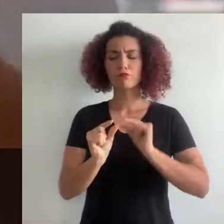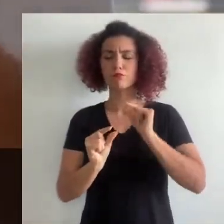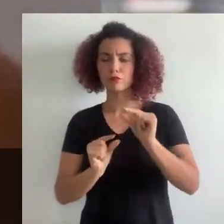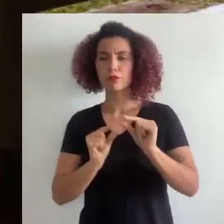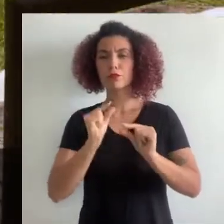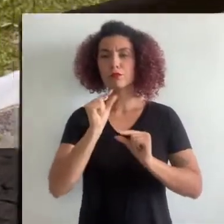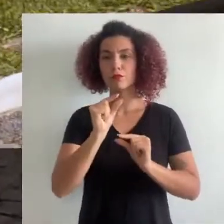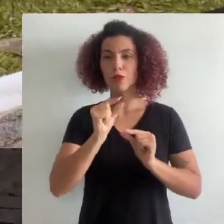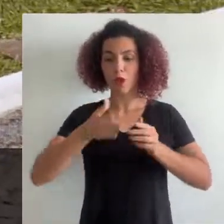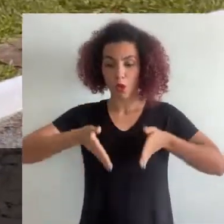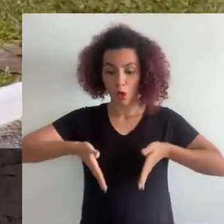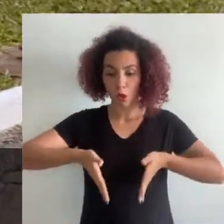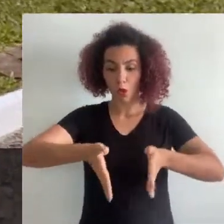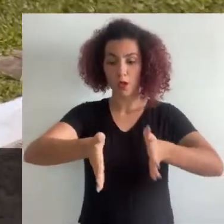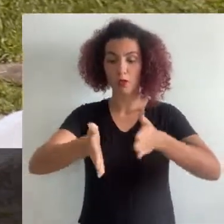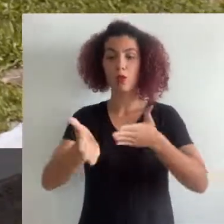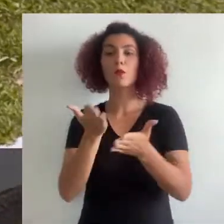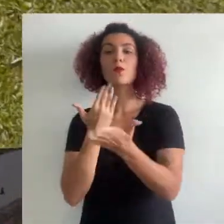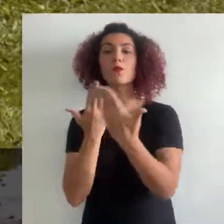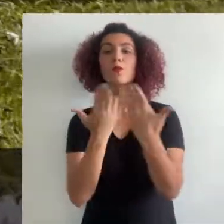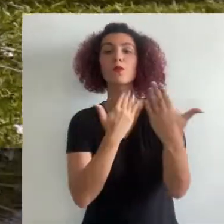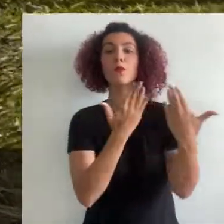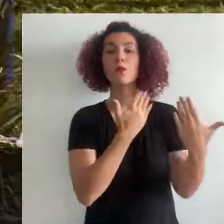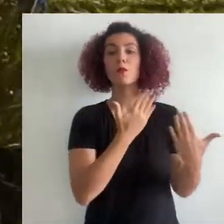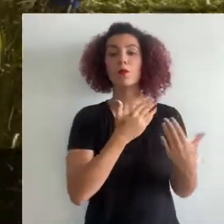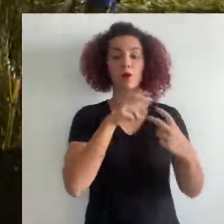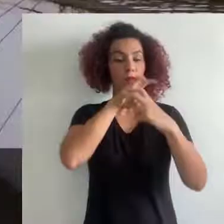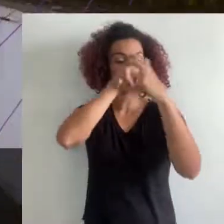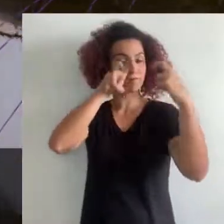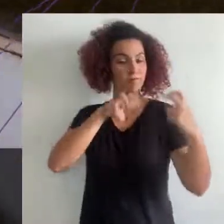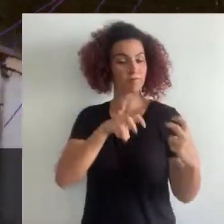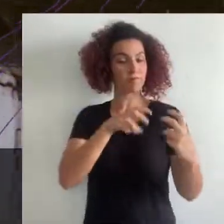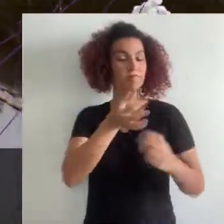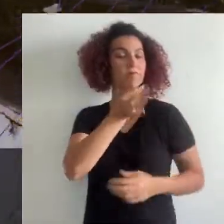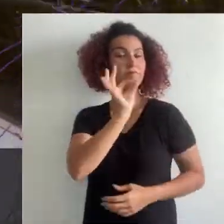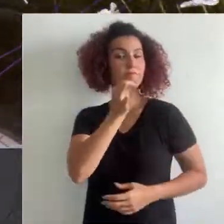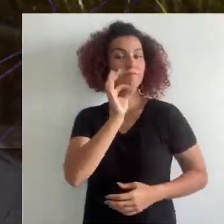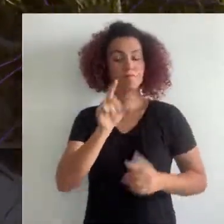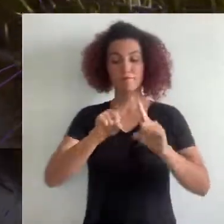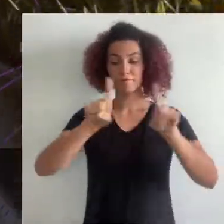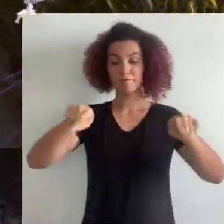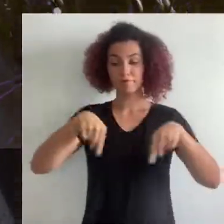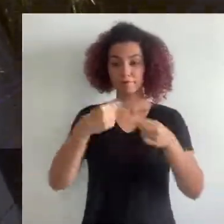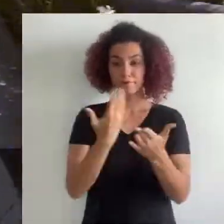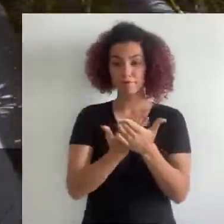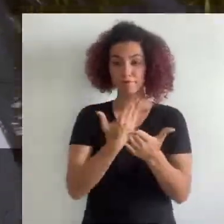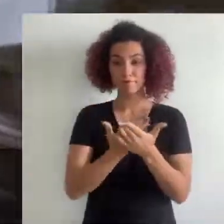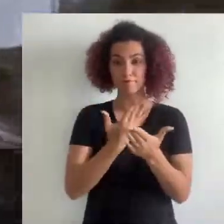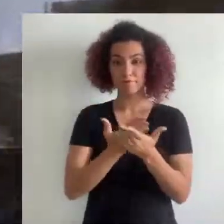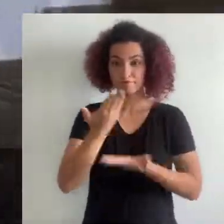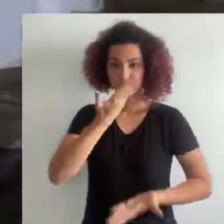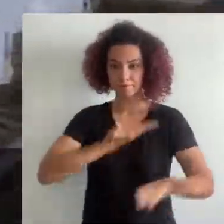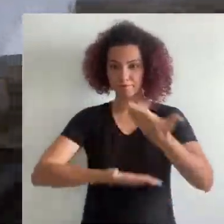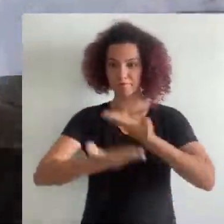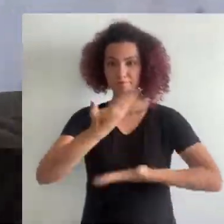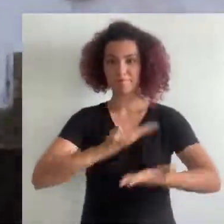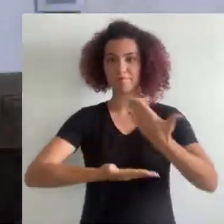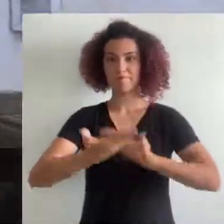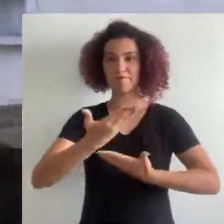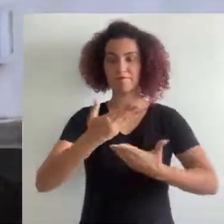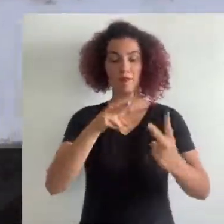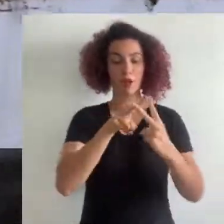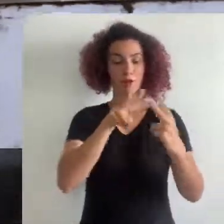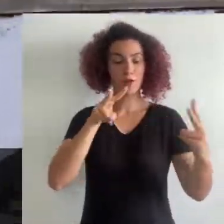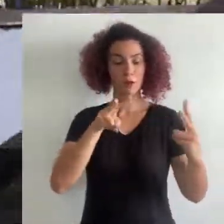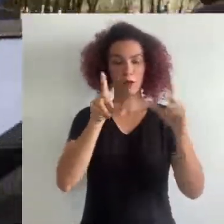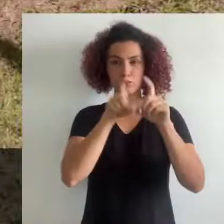gradativamente, as conversas no corredor, aos cafezinhos furtivos e a troca de energia das salas de aula. Deixando de lado as